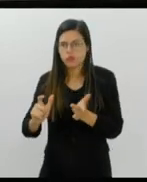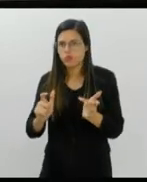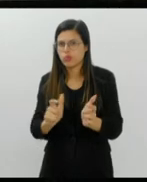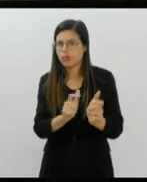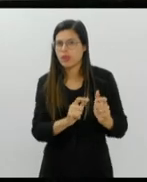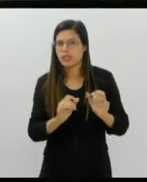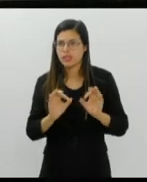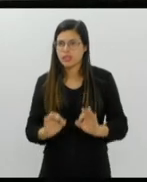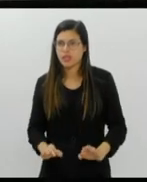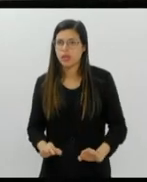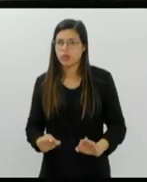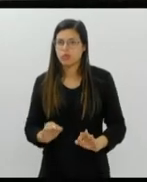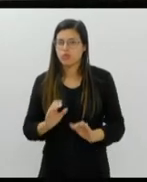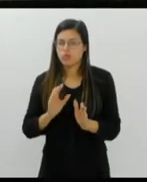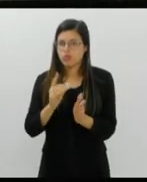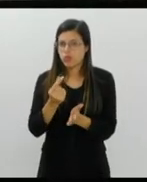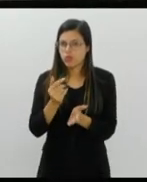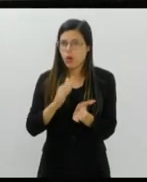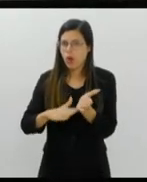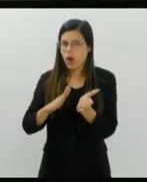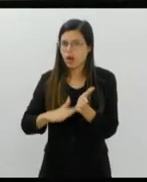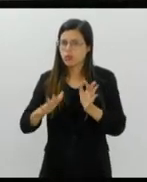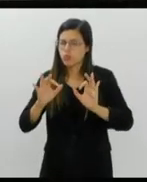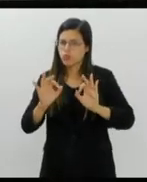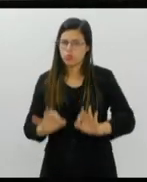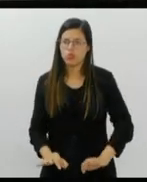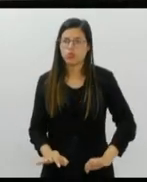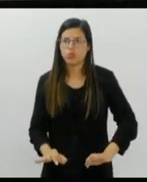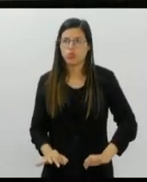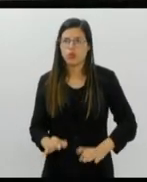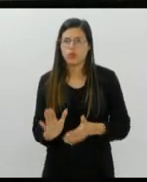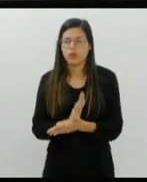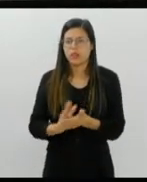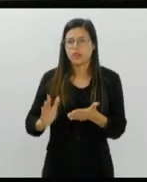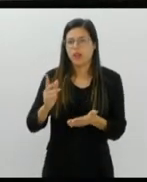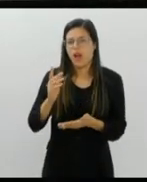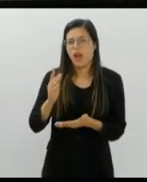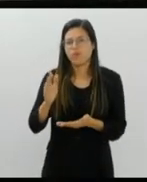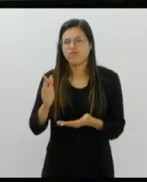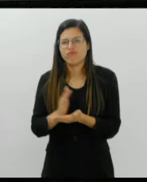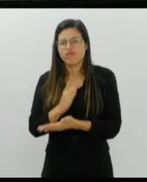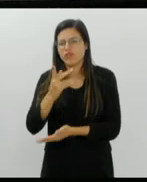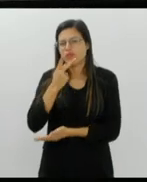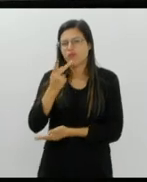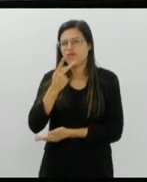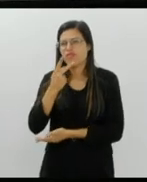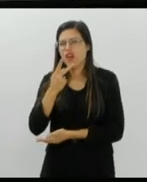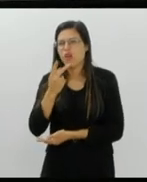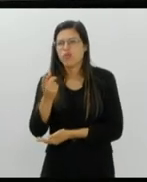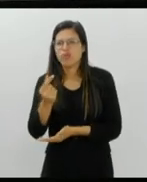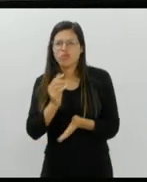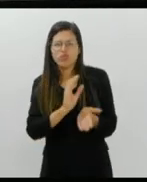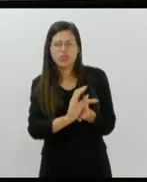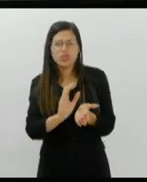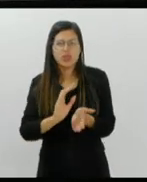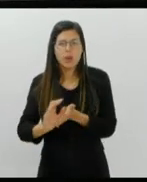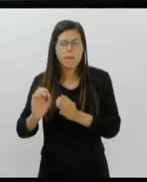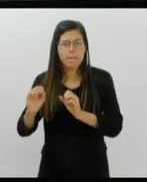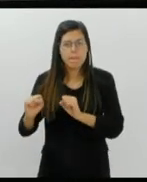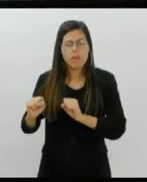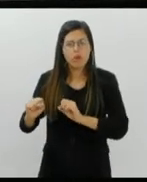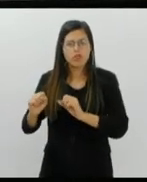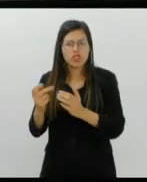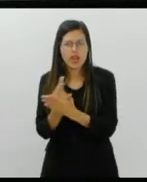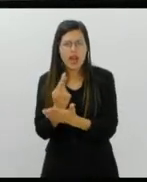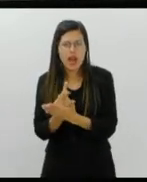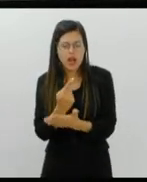gasto de forma justa isso eu não abro mão porque às vezes eu escuto alguns falando ah poxa o dinheiro pode ser destinado de forma errada basta você destinar o